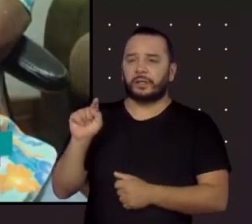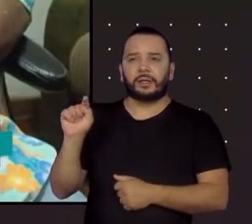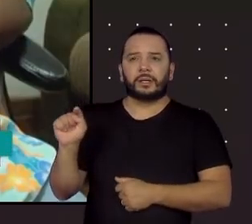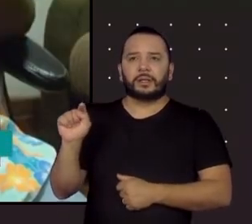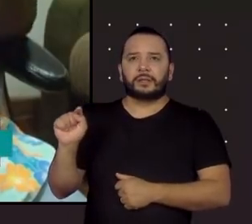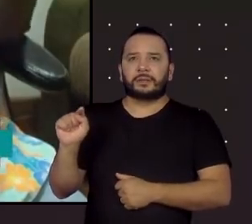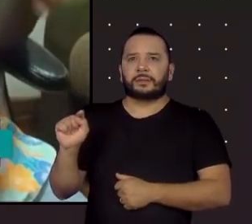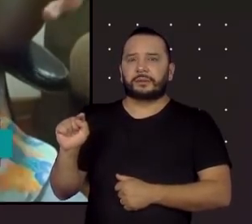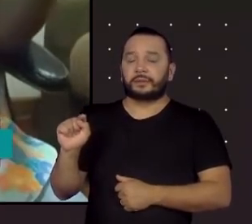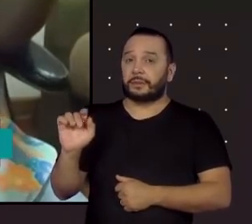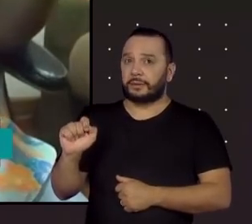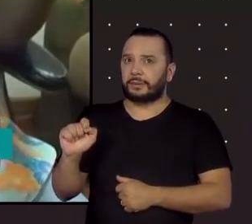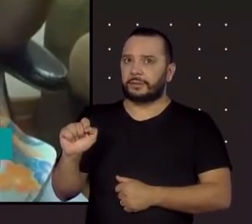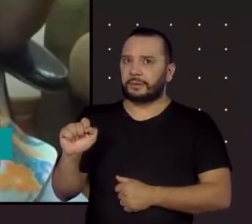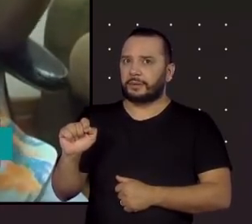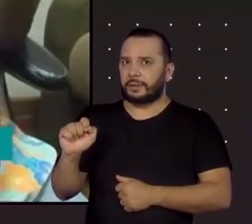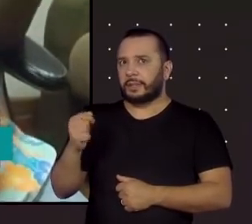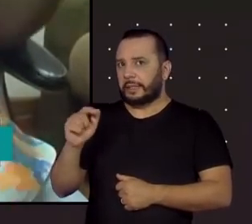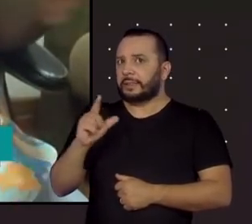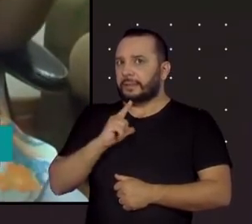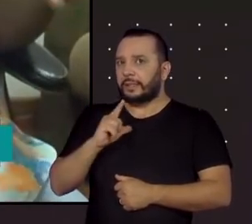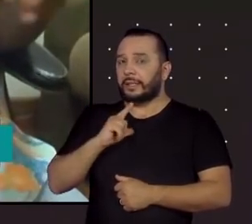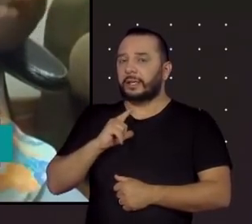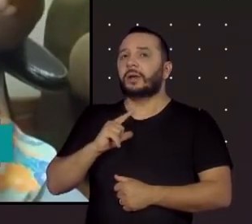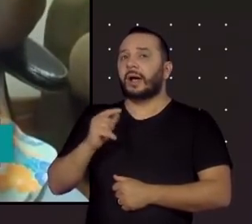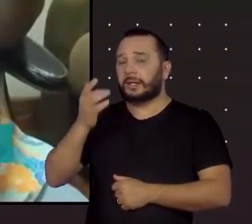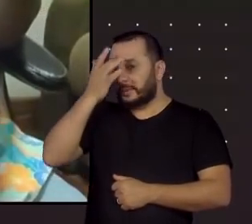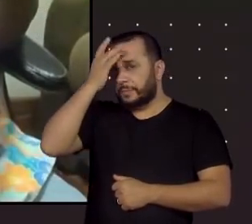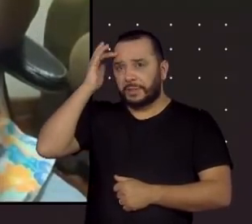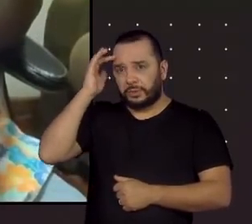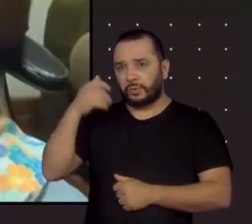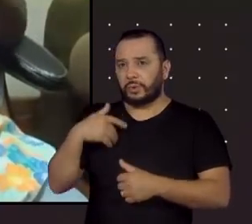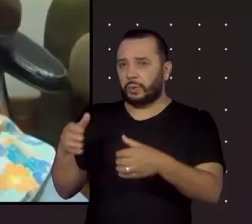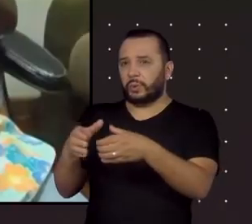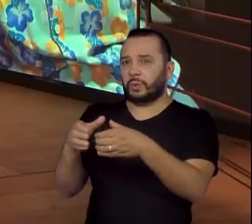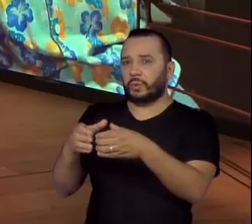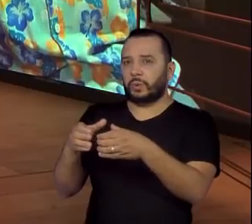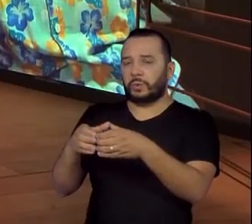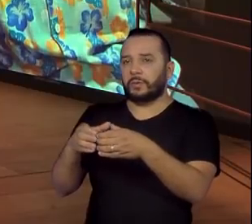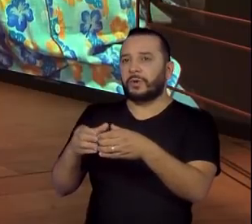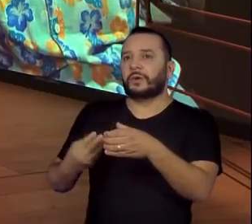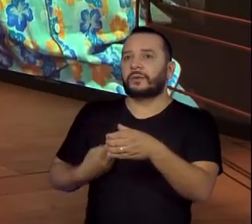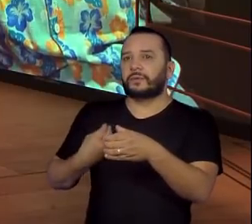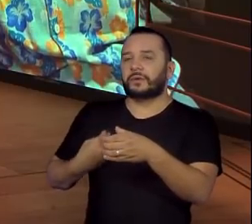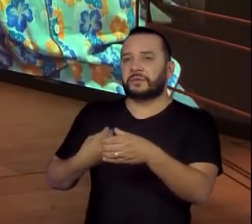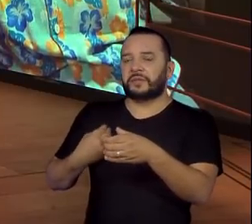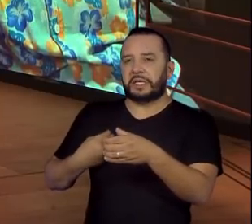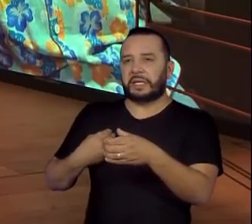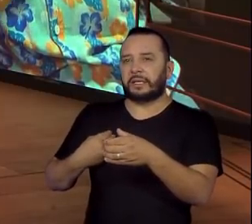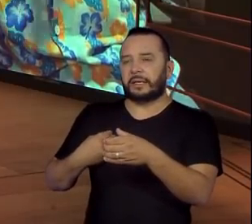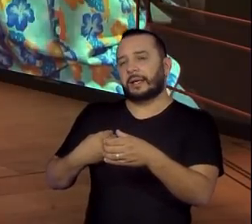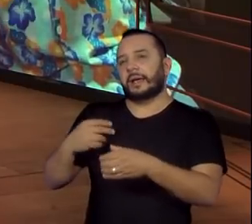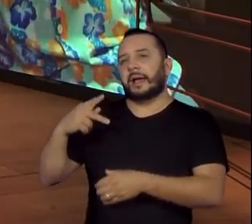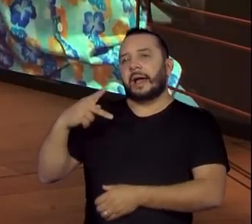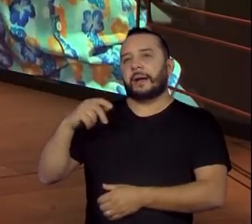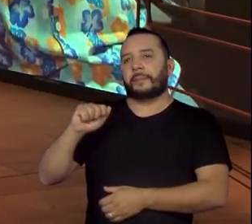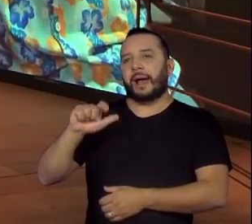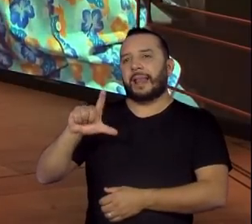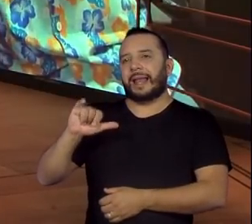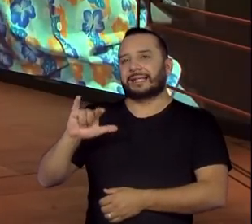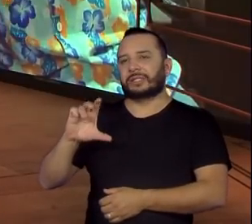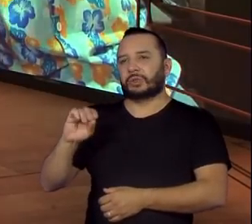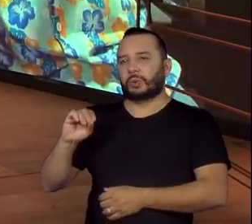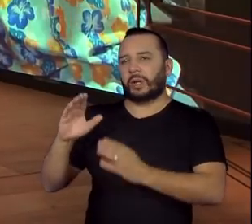porque os homens, os chamados palacianos, eram escolhidos exatamente na escola de paraquedista.